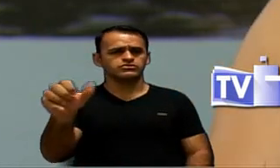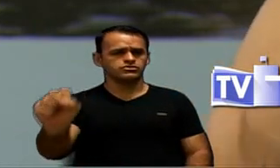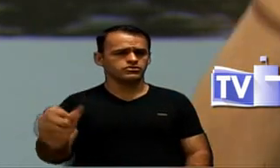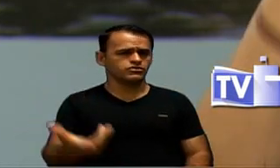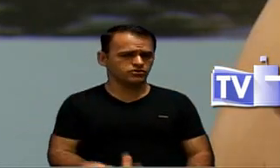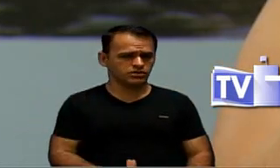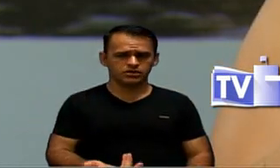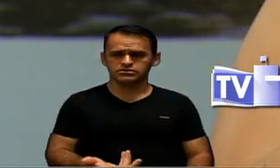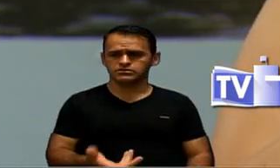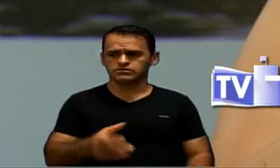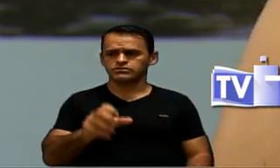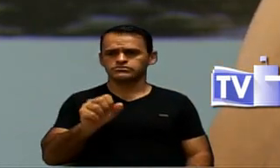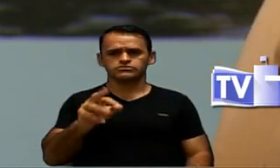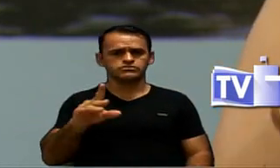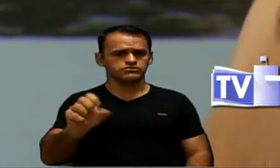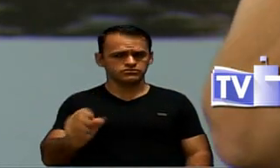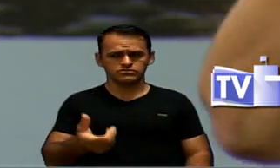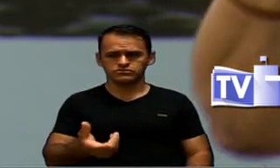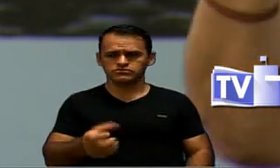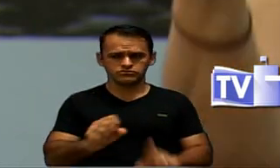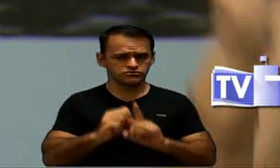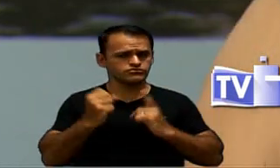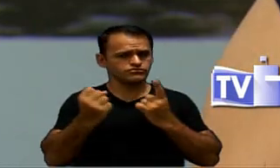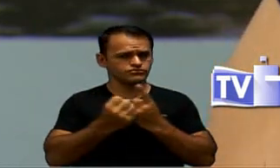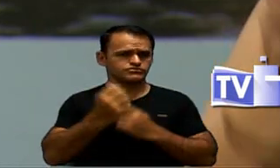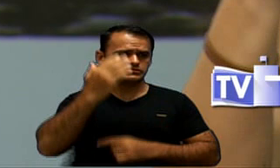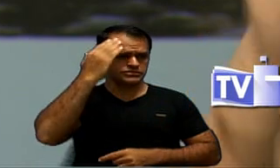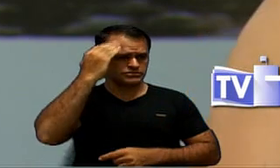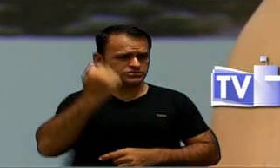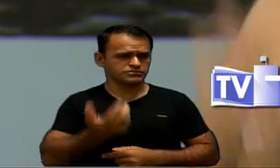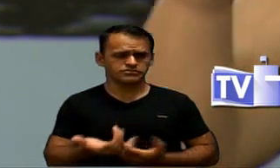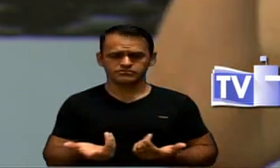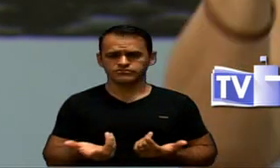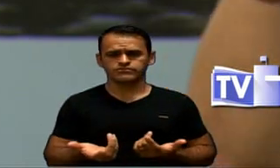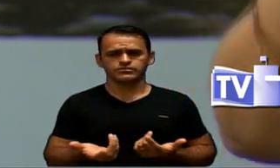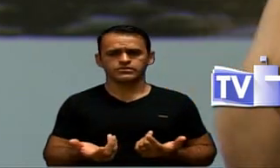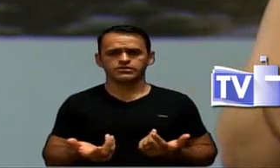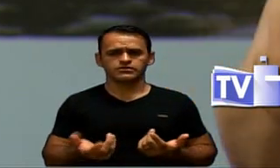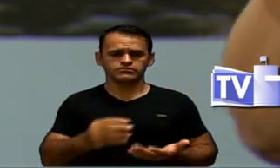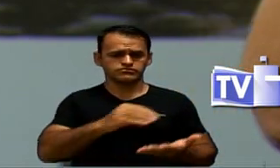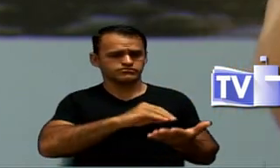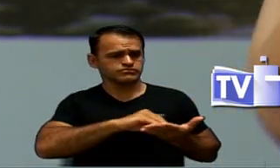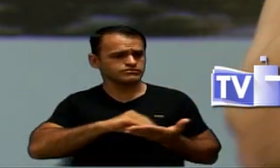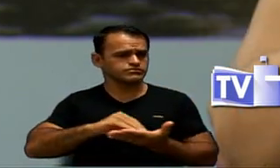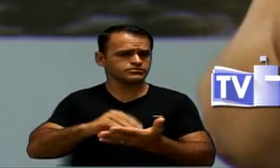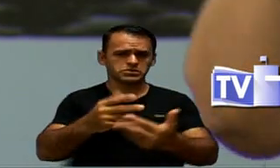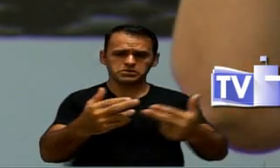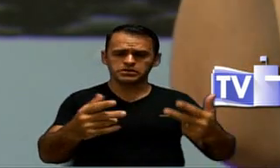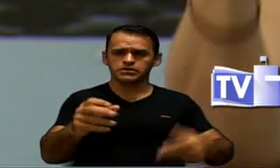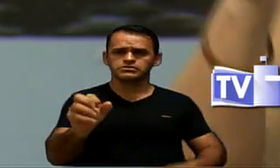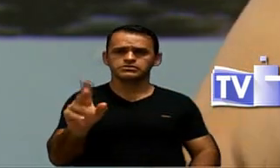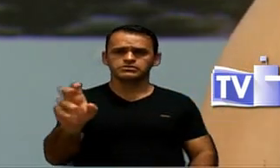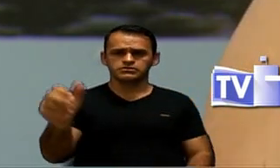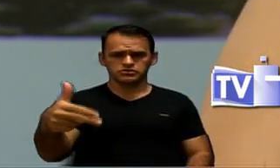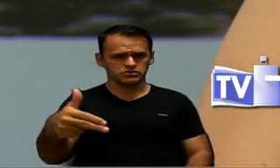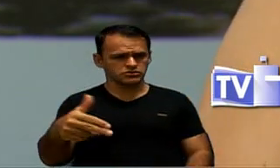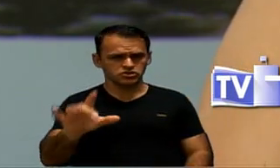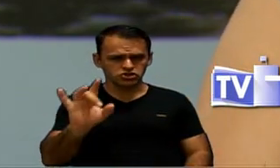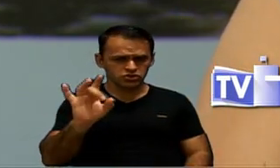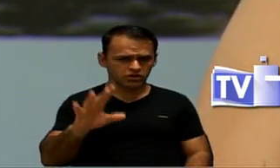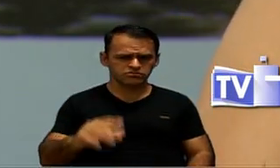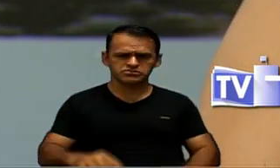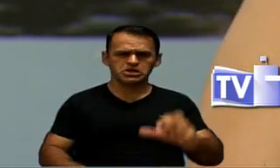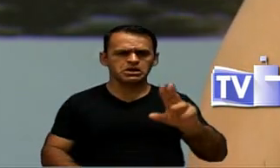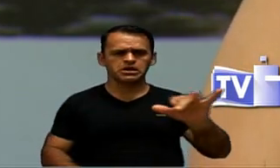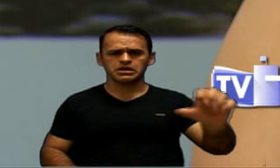nome SUAS, se tiver alguma assistência social, vai entender. Equipe mínima, mínima diferença, não só no SEREM, mas nos CRAS,